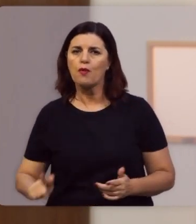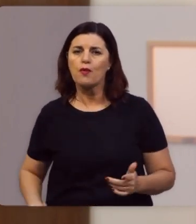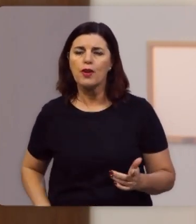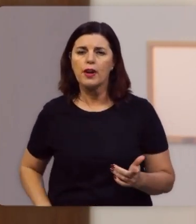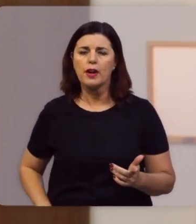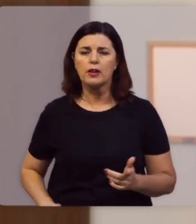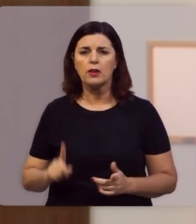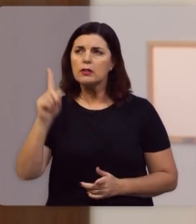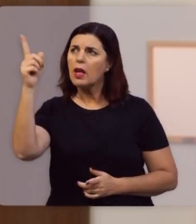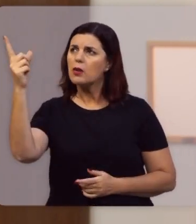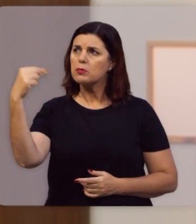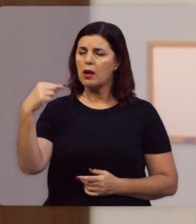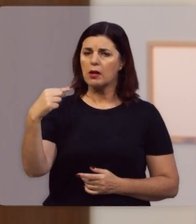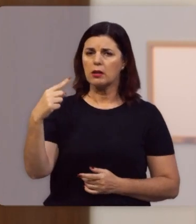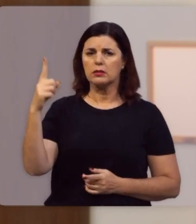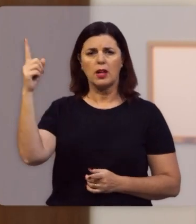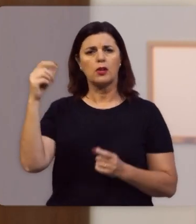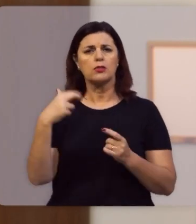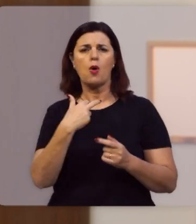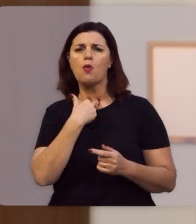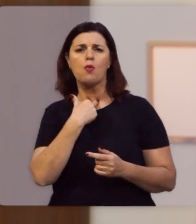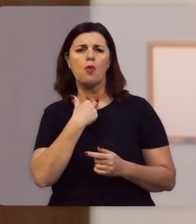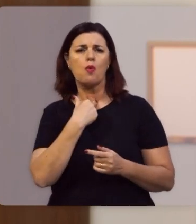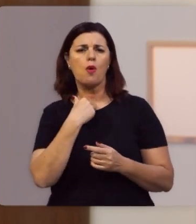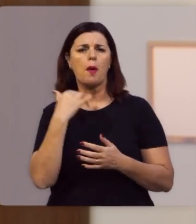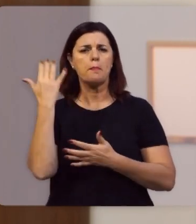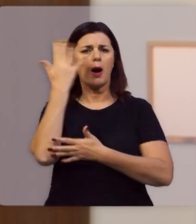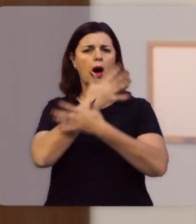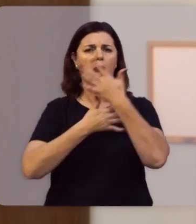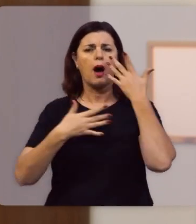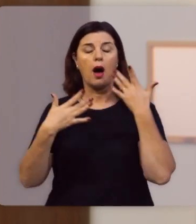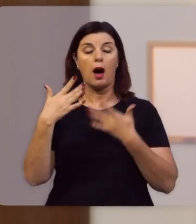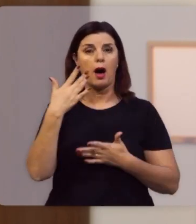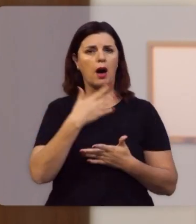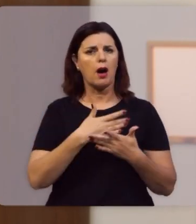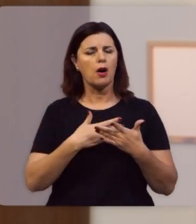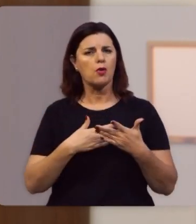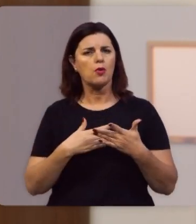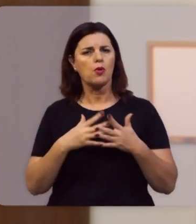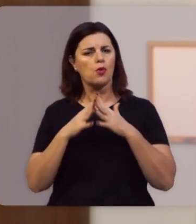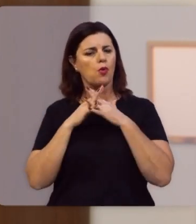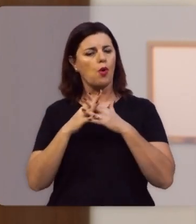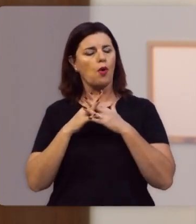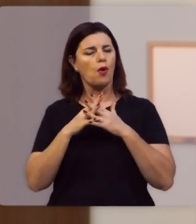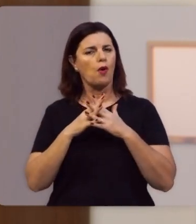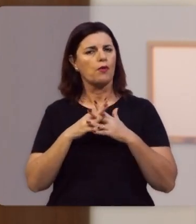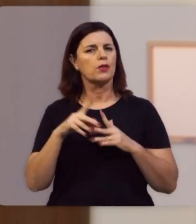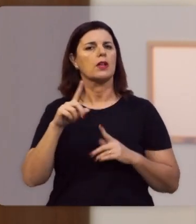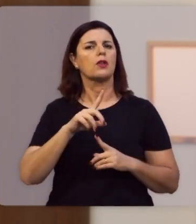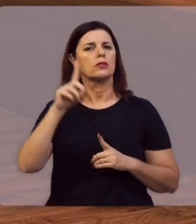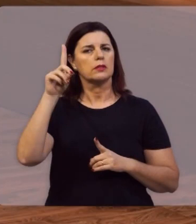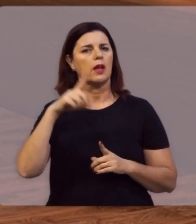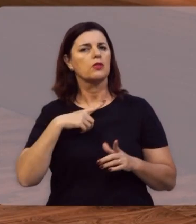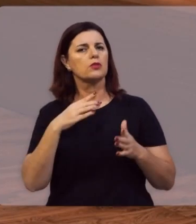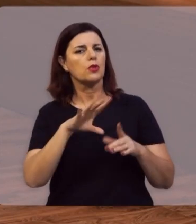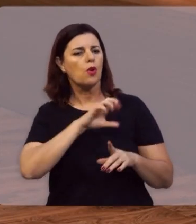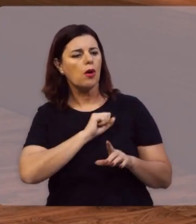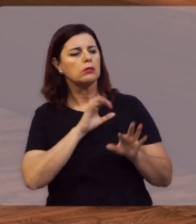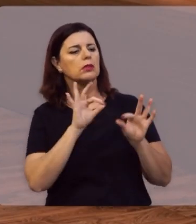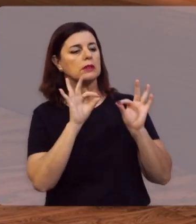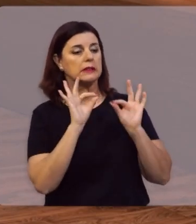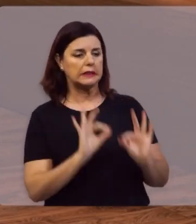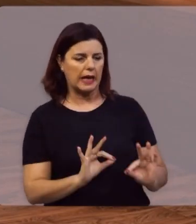Deus Deus não é Deus de causa nem de confusão mas de ordem é isso que esse texto está nos mostrando